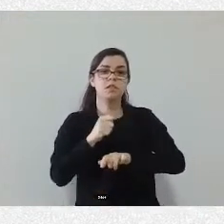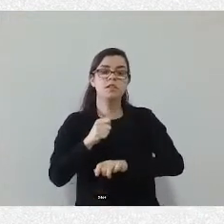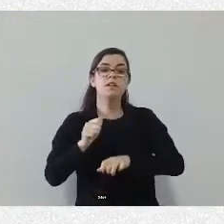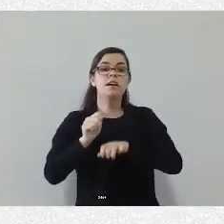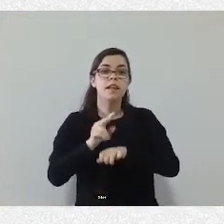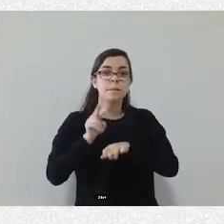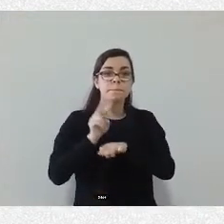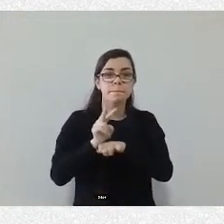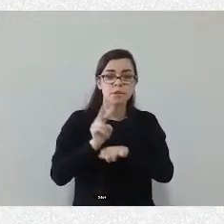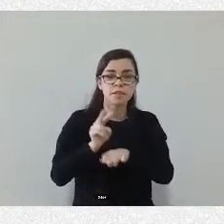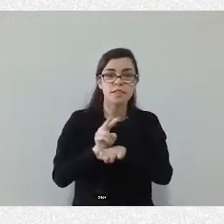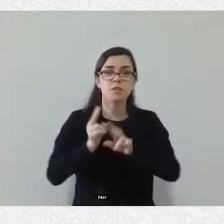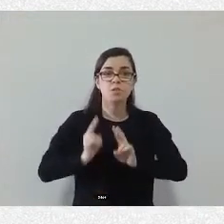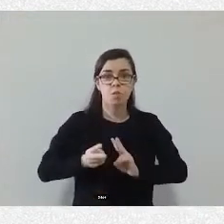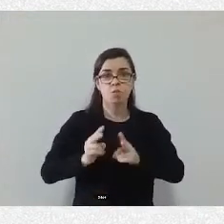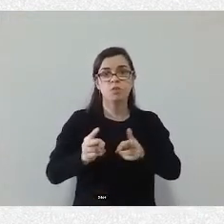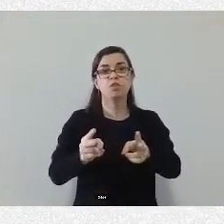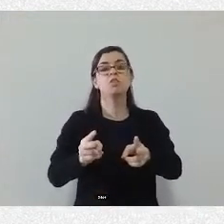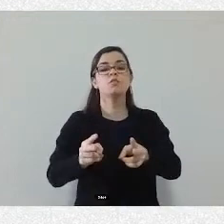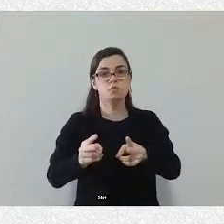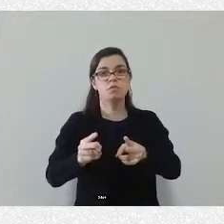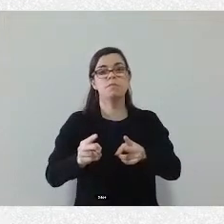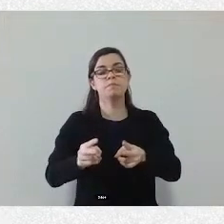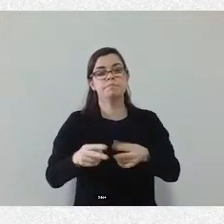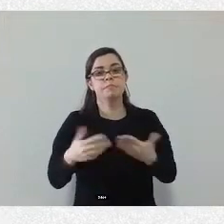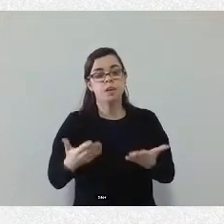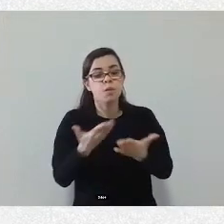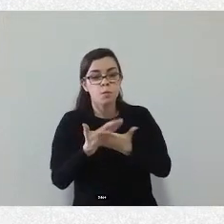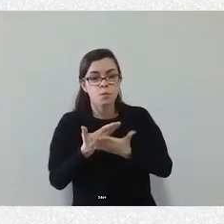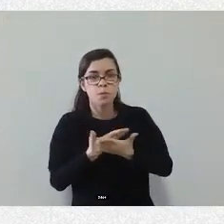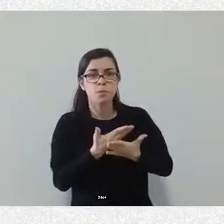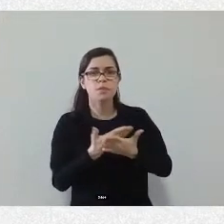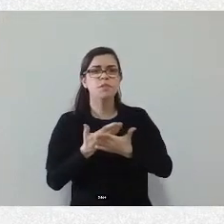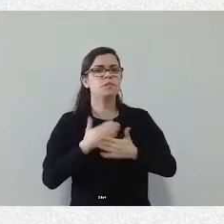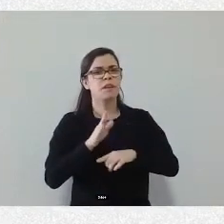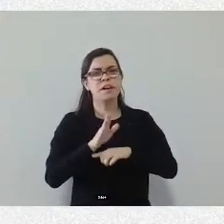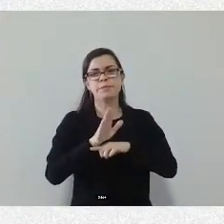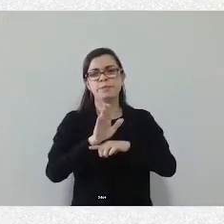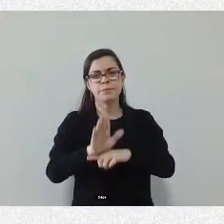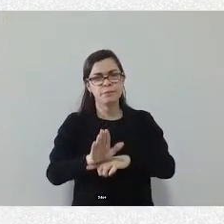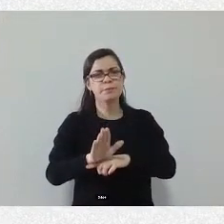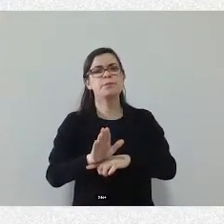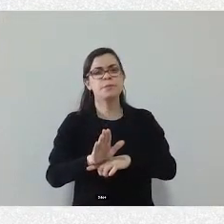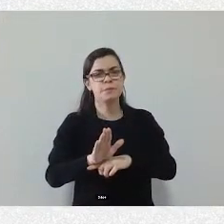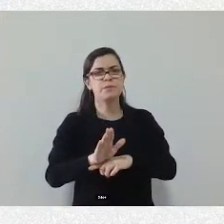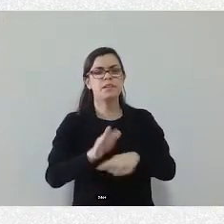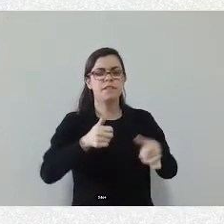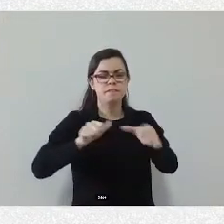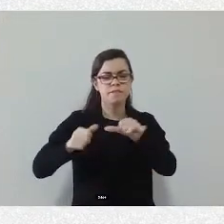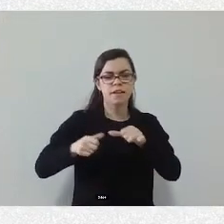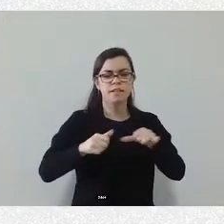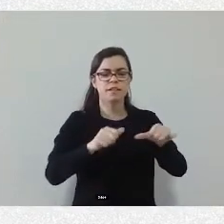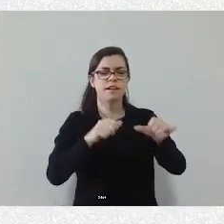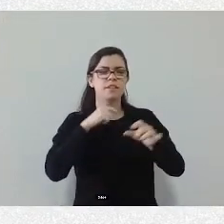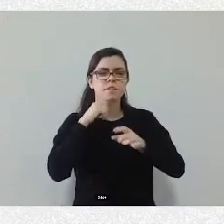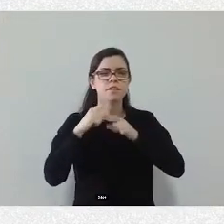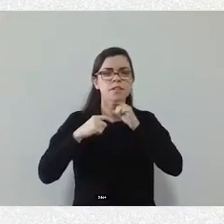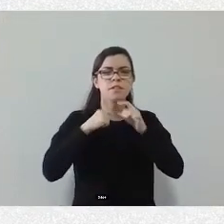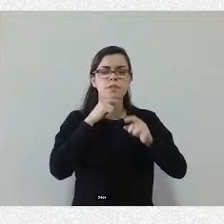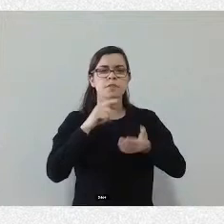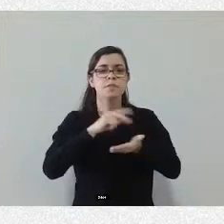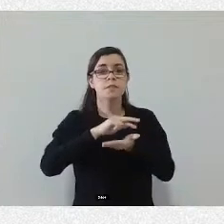Nacional de Imunização em relação às vacinas. Então, o estudo, ele nos propicia avaliar novas questões de pesquisa que vão ser